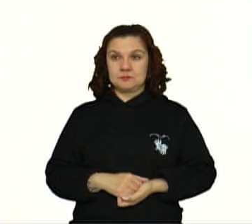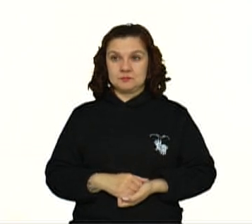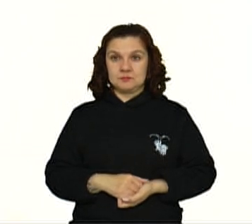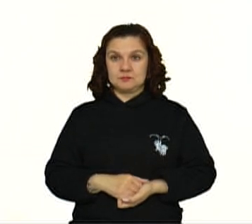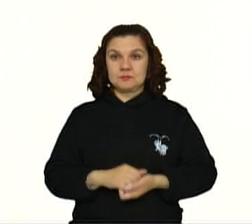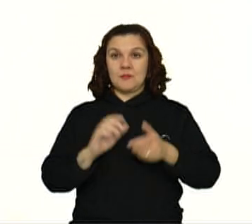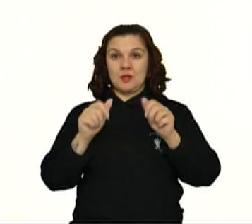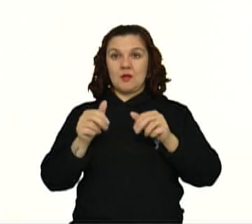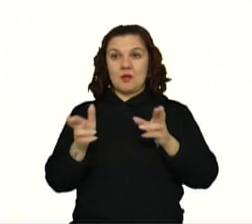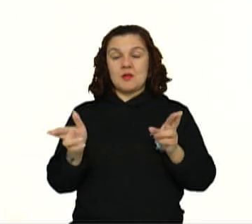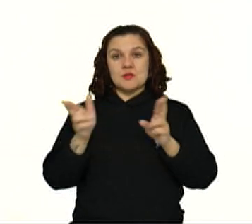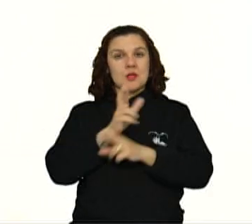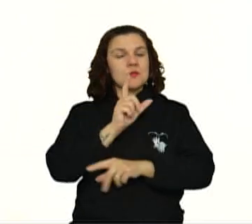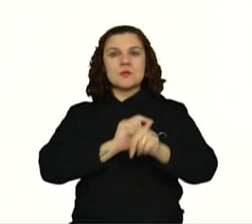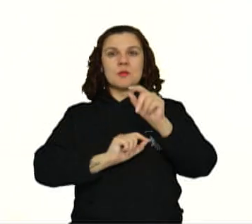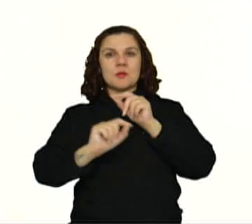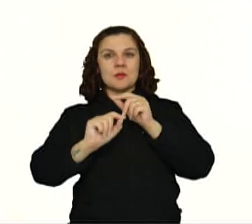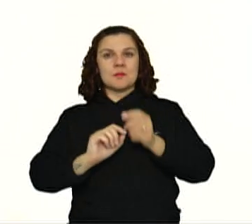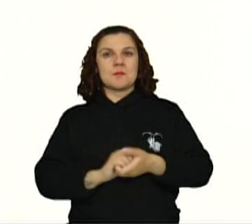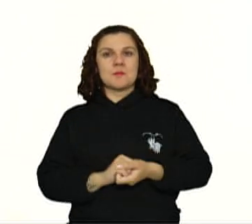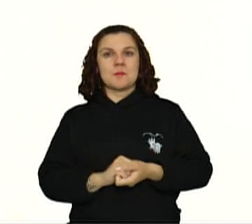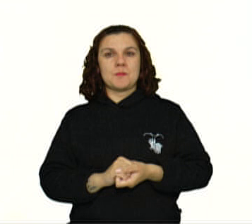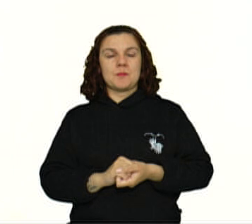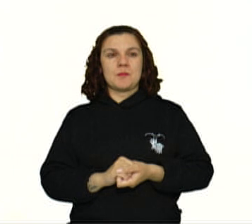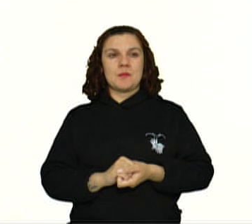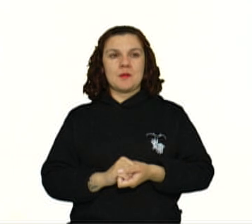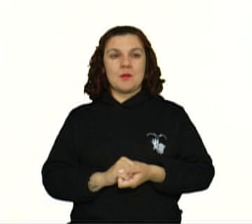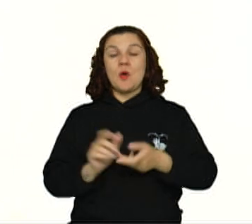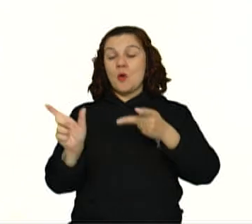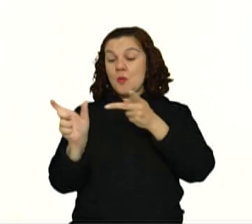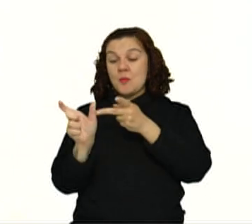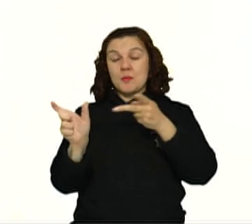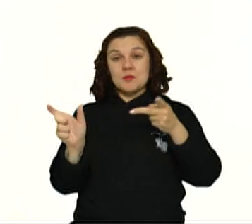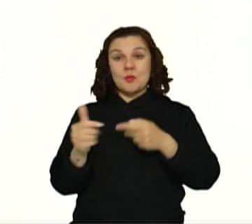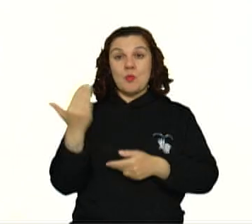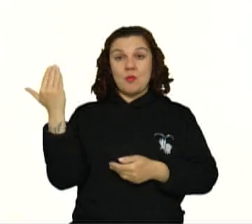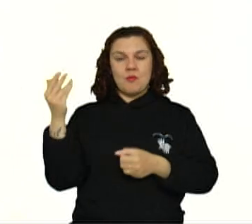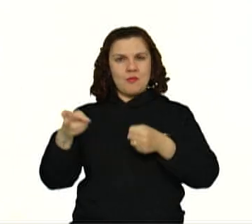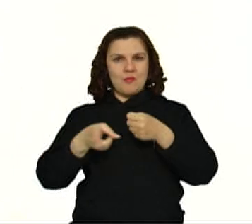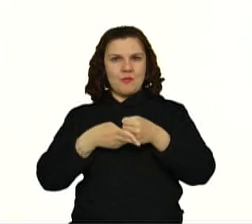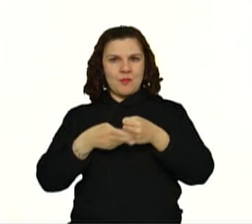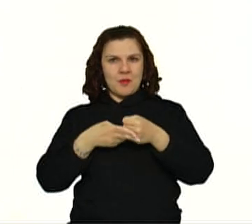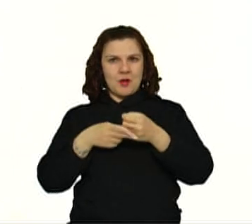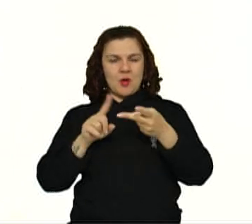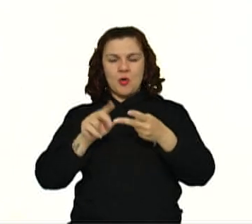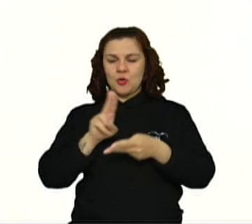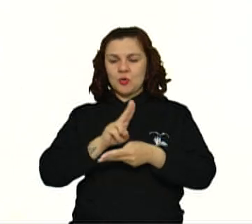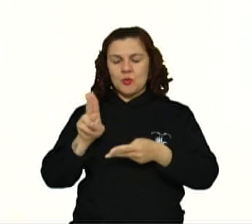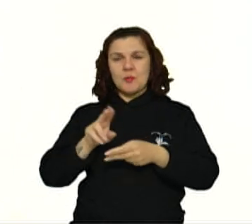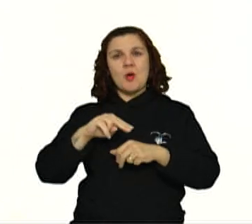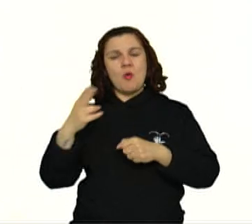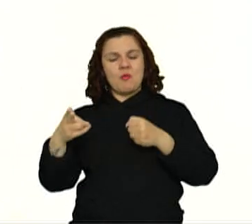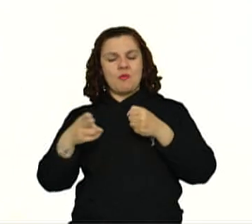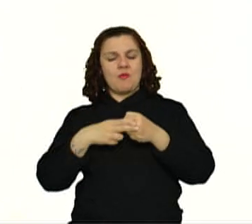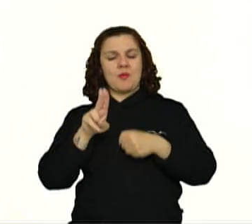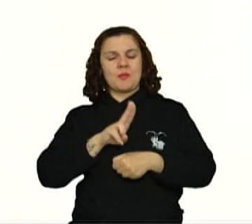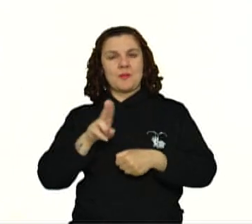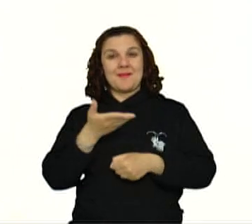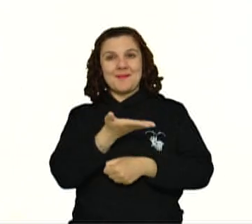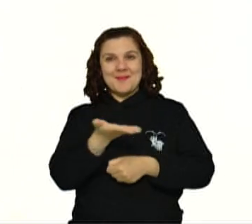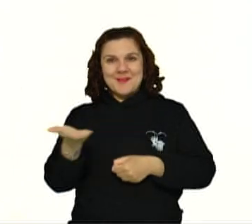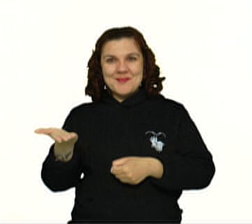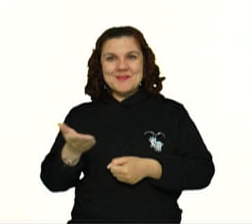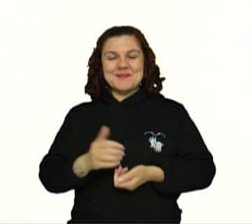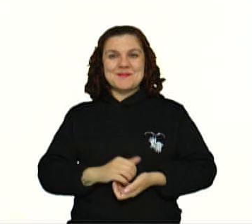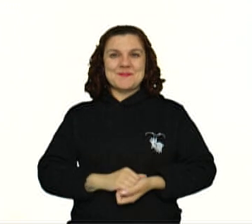continuar, andar, estão relacionados ao predicado verbal, nominal ou verbo nominal? Com vocês